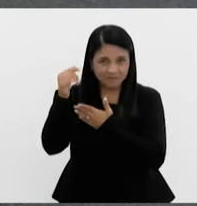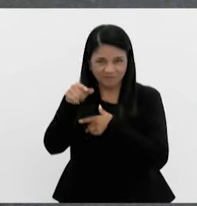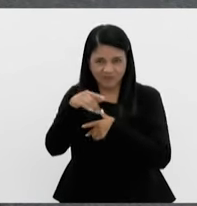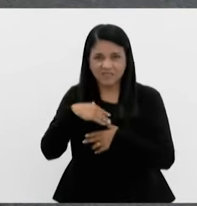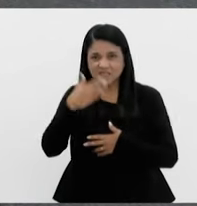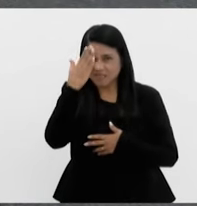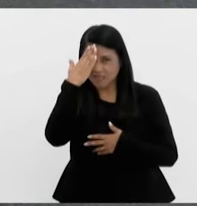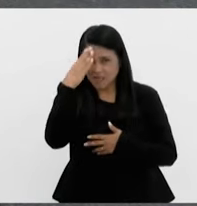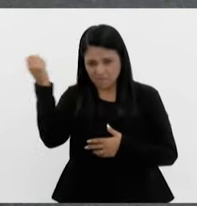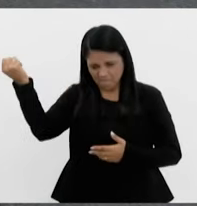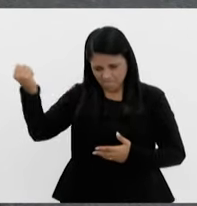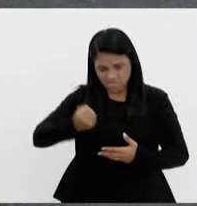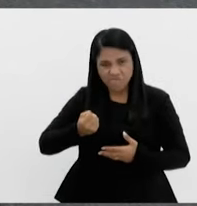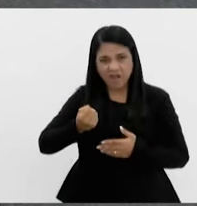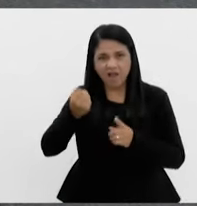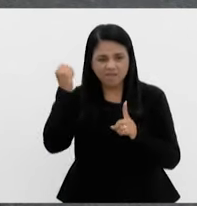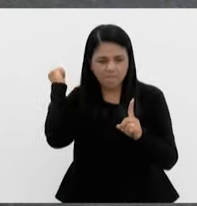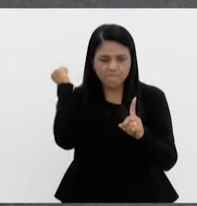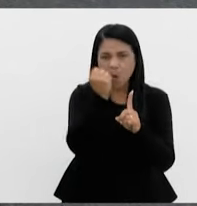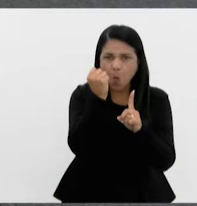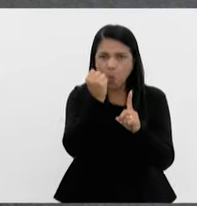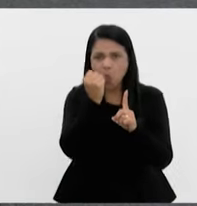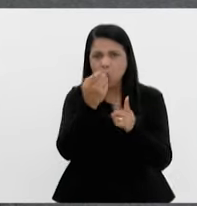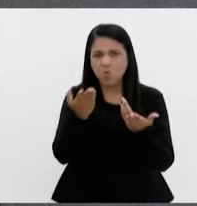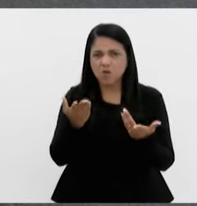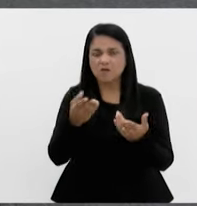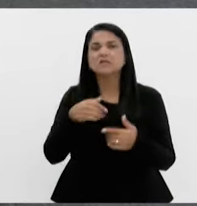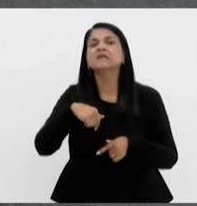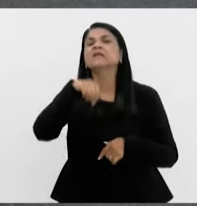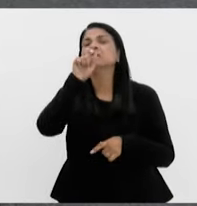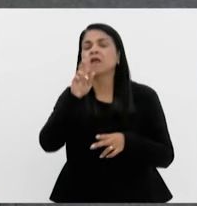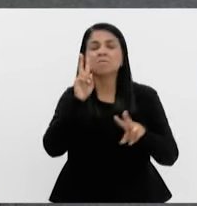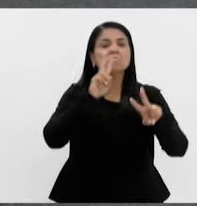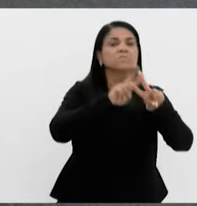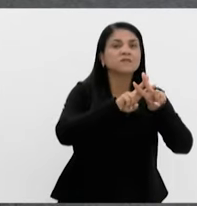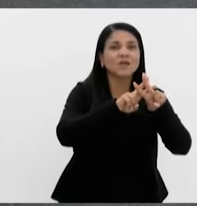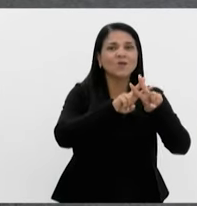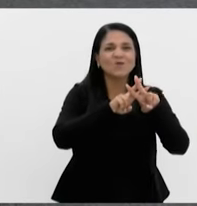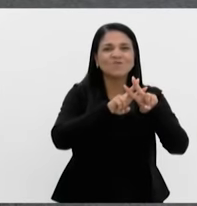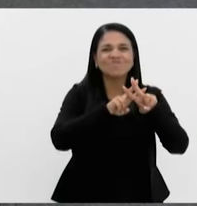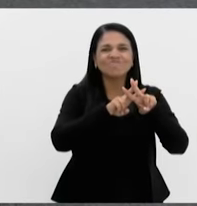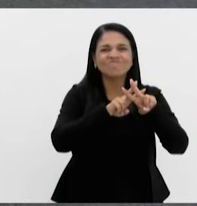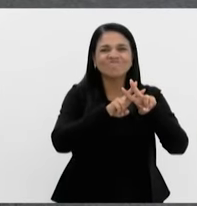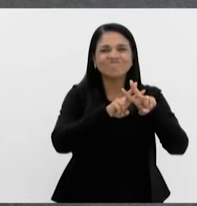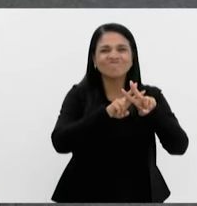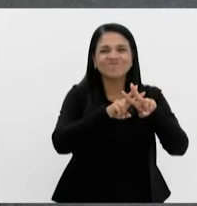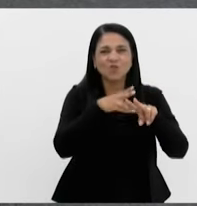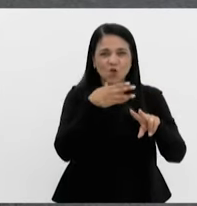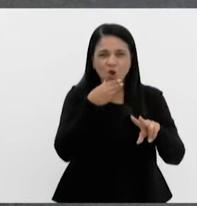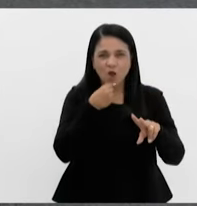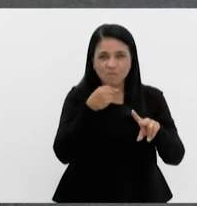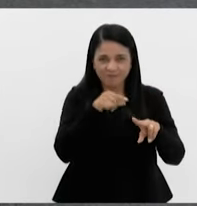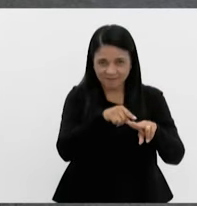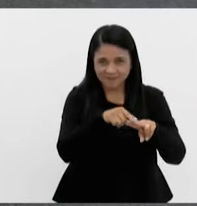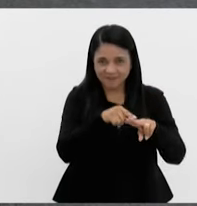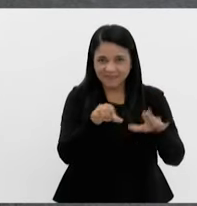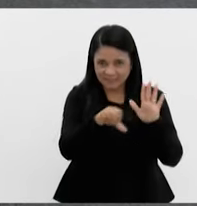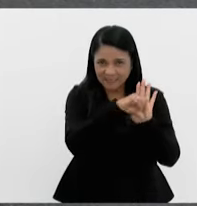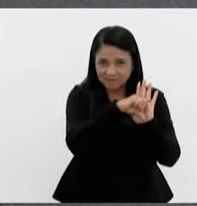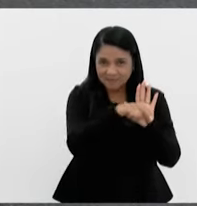vossa excelência SA quem foi que fez a prisão segurança presente aquela segurança